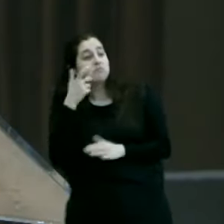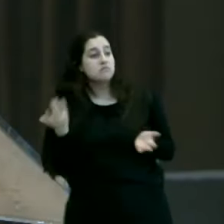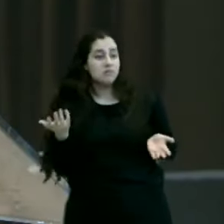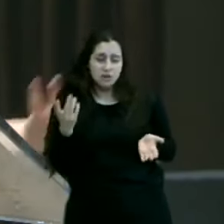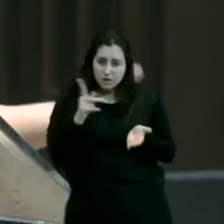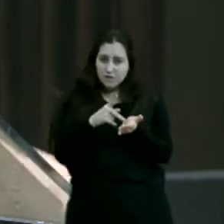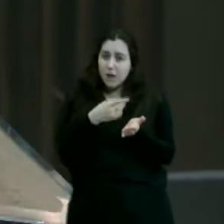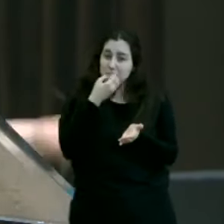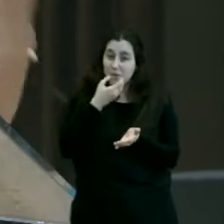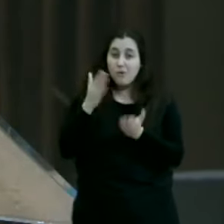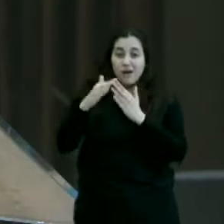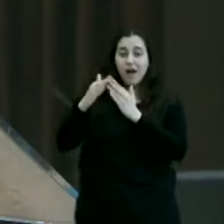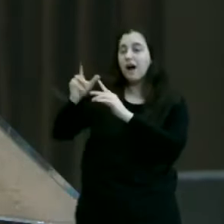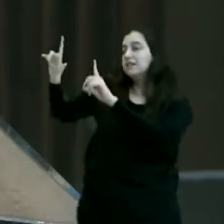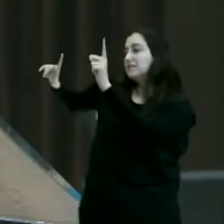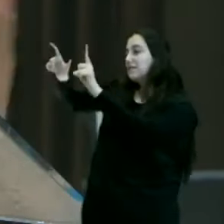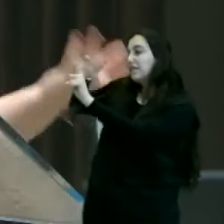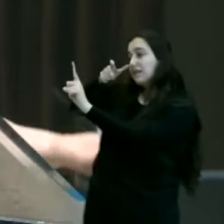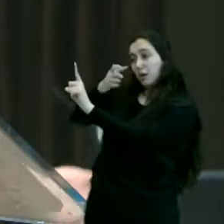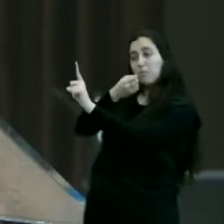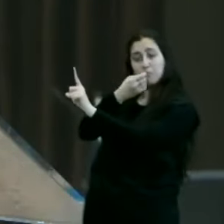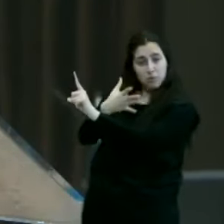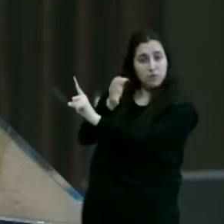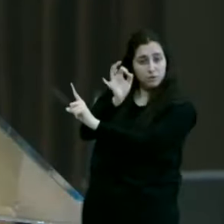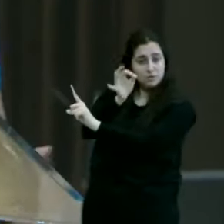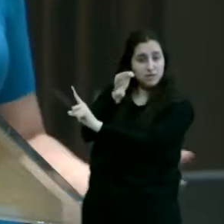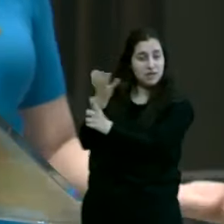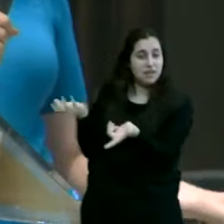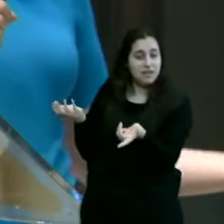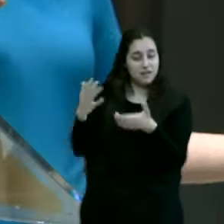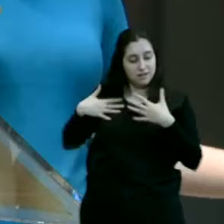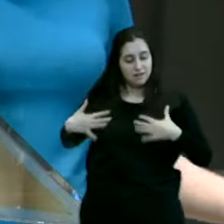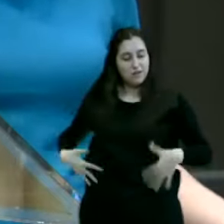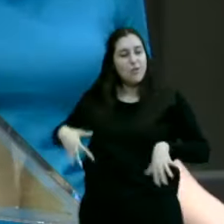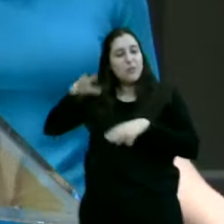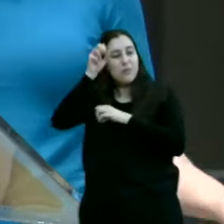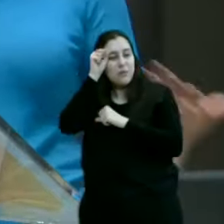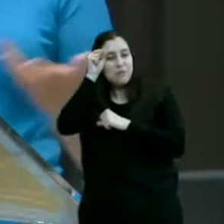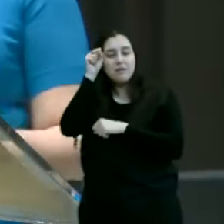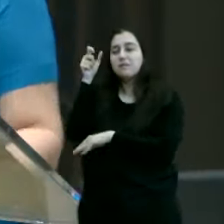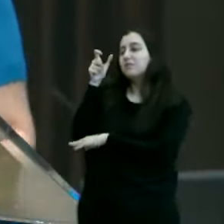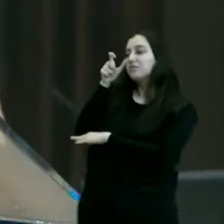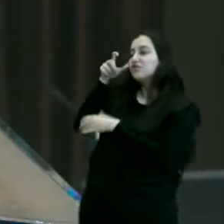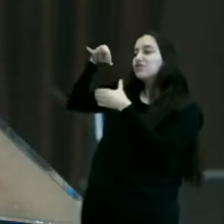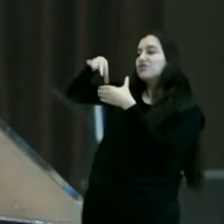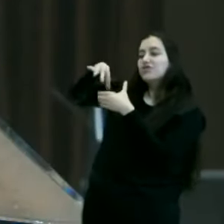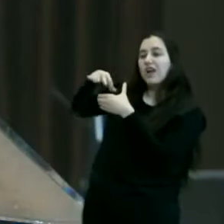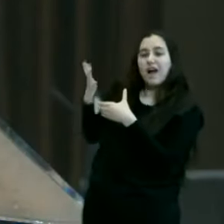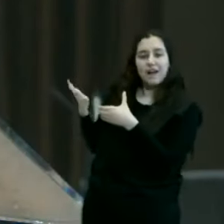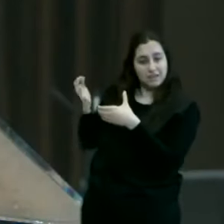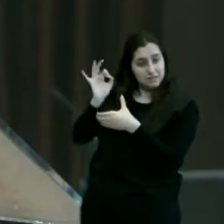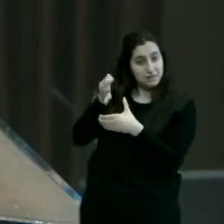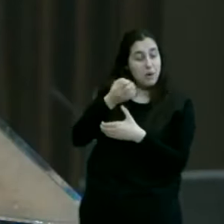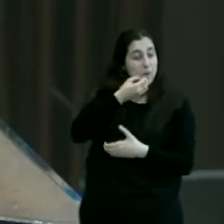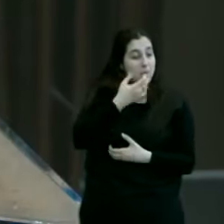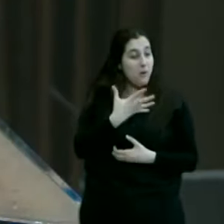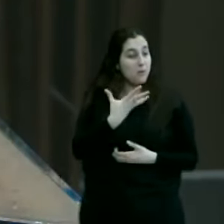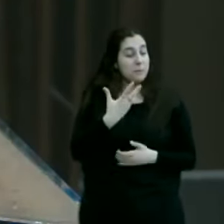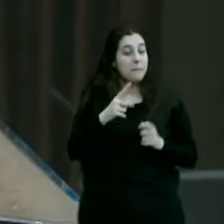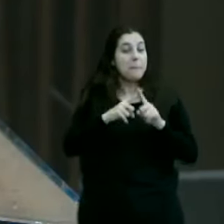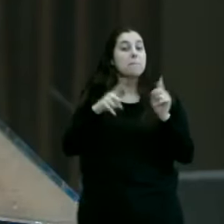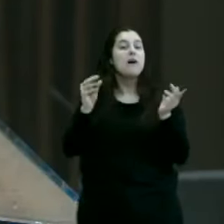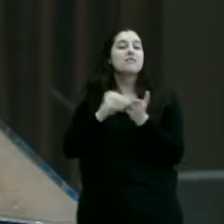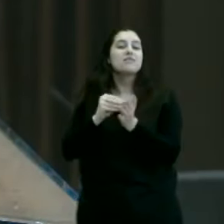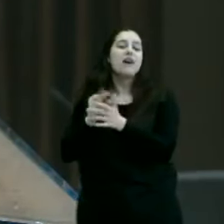É gostoso você ficar em casa celebrando a Jesus, participando de pijama, pantufa e tomando chá nos dias frios. O Senhor